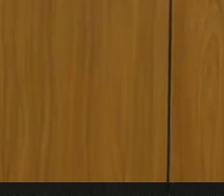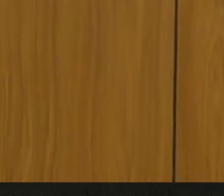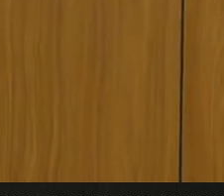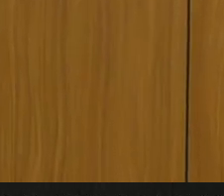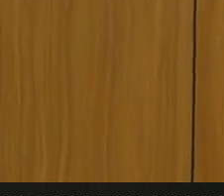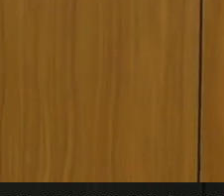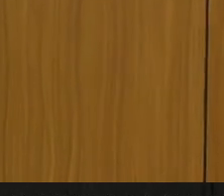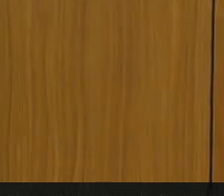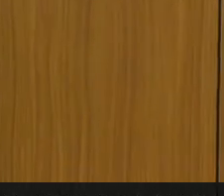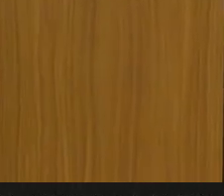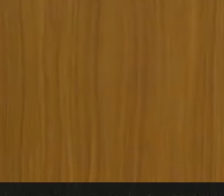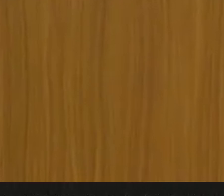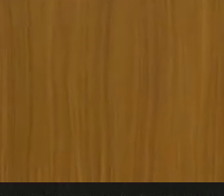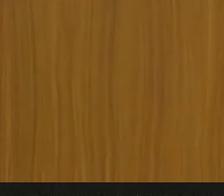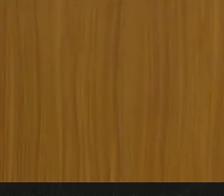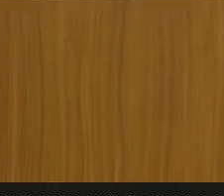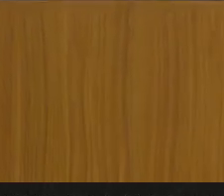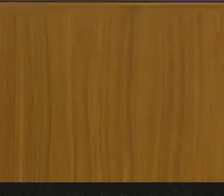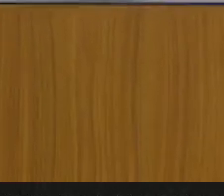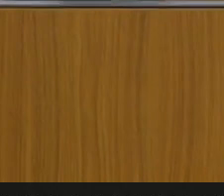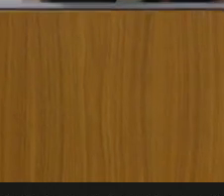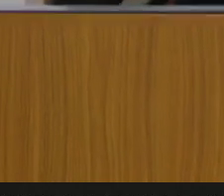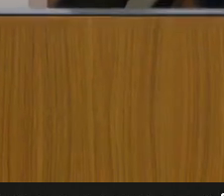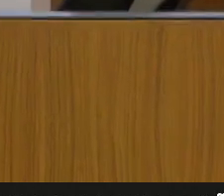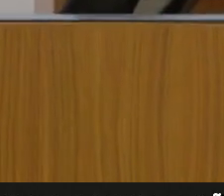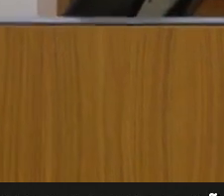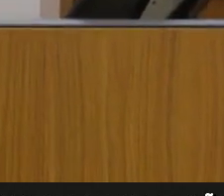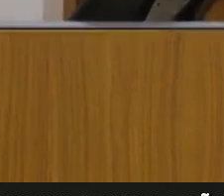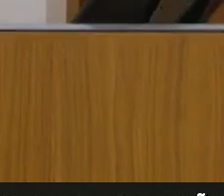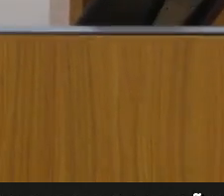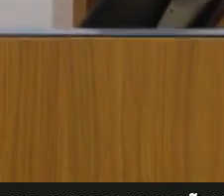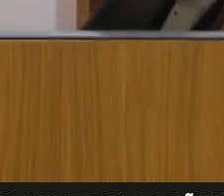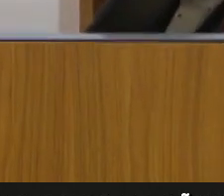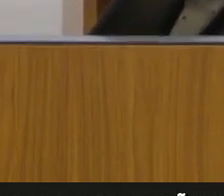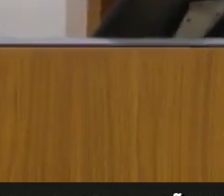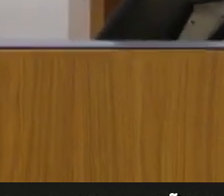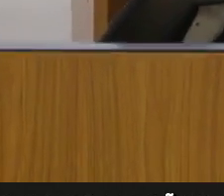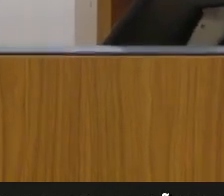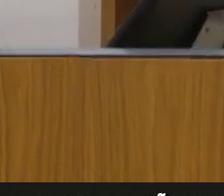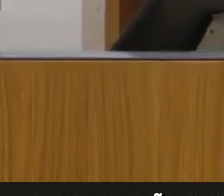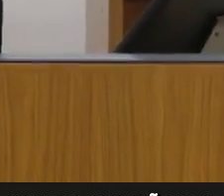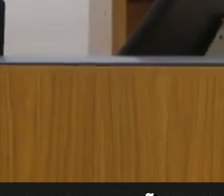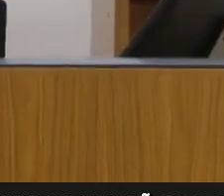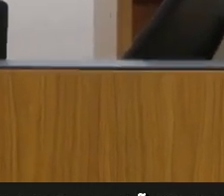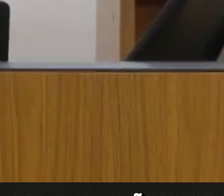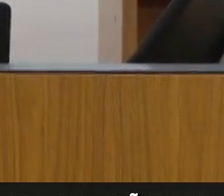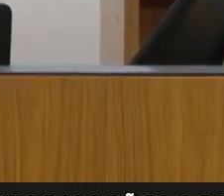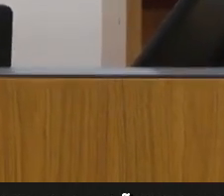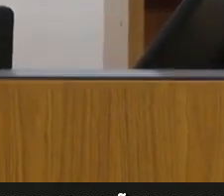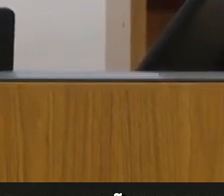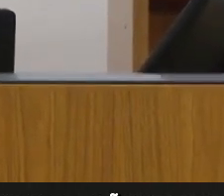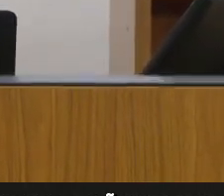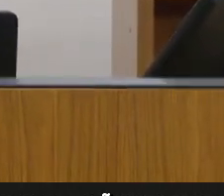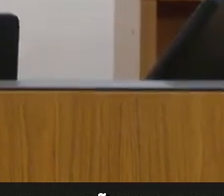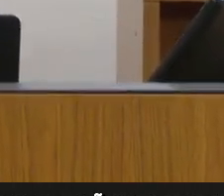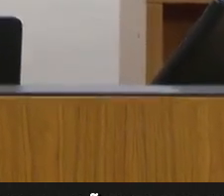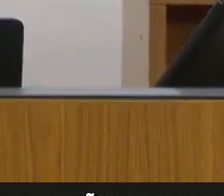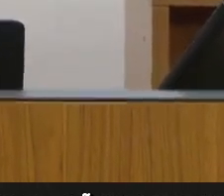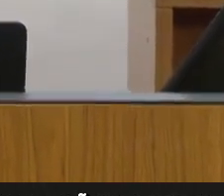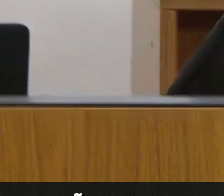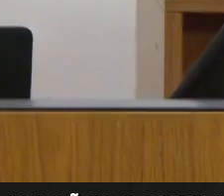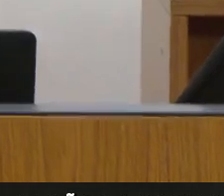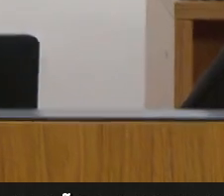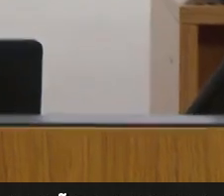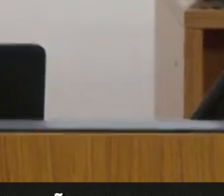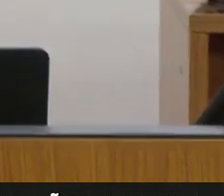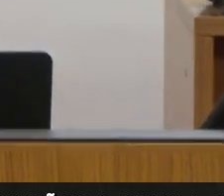novamente do deputado Gil Pereira da deputada a felicidade Orla e do deputado João Leite do deputado